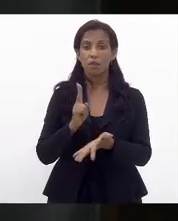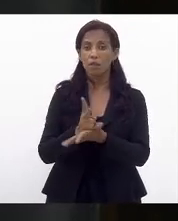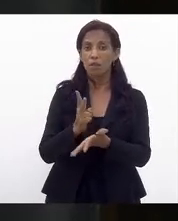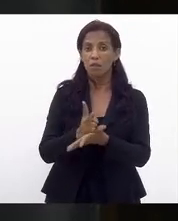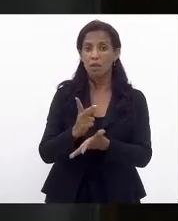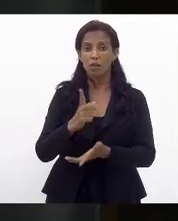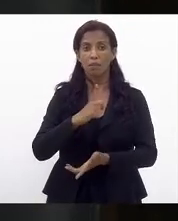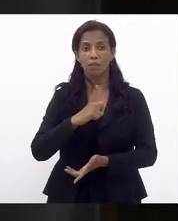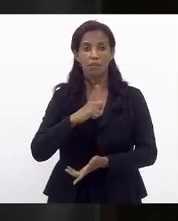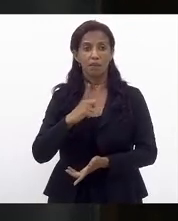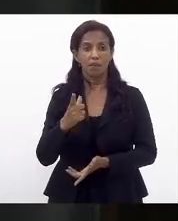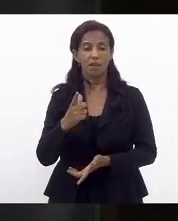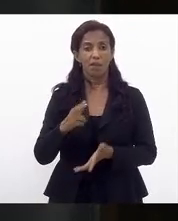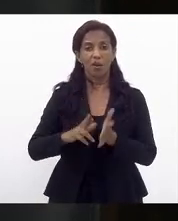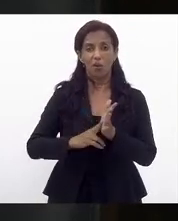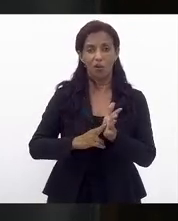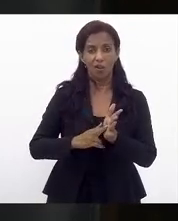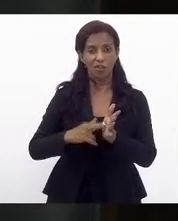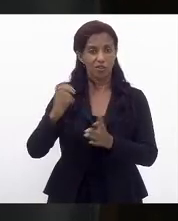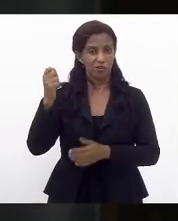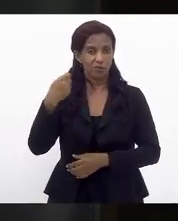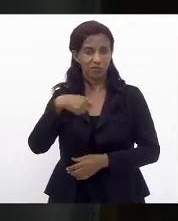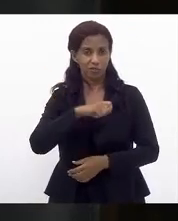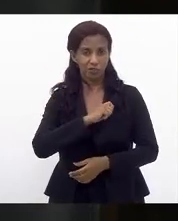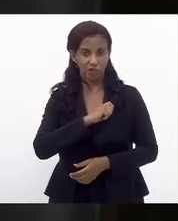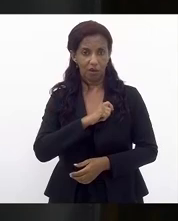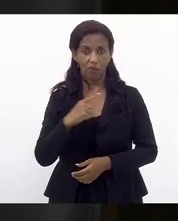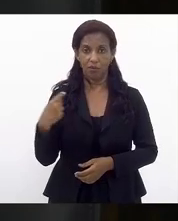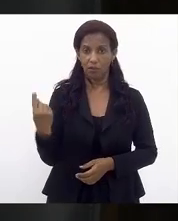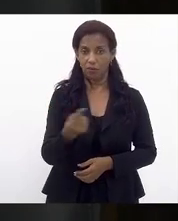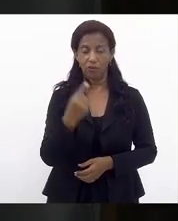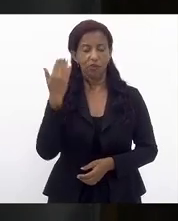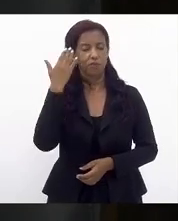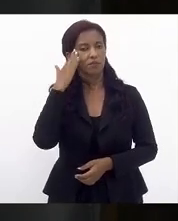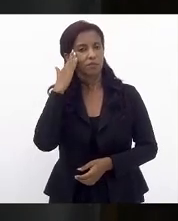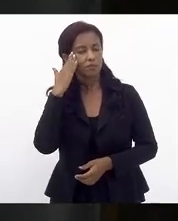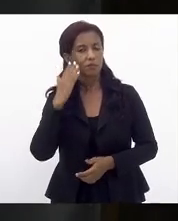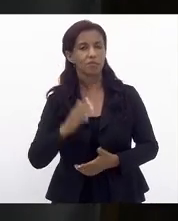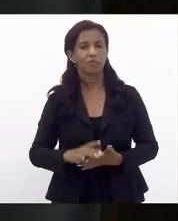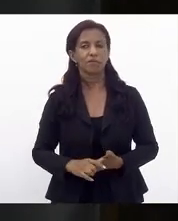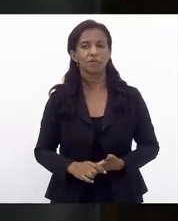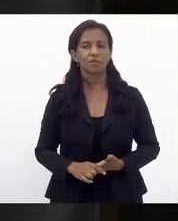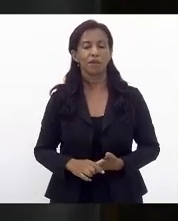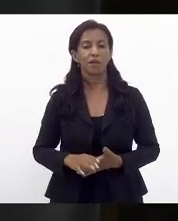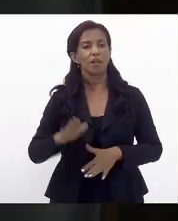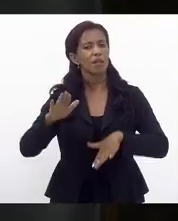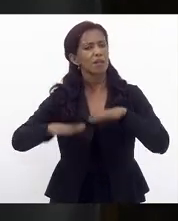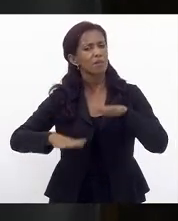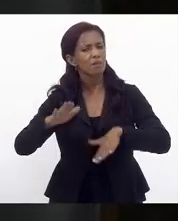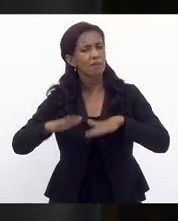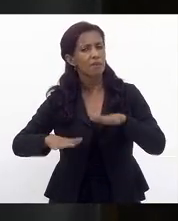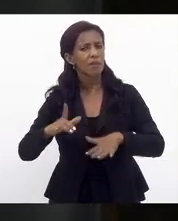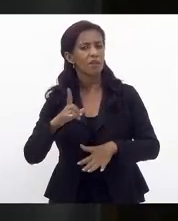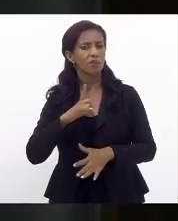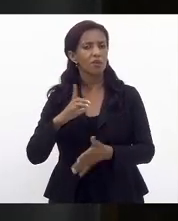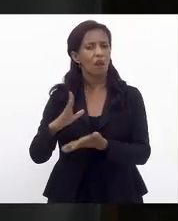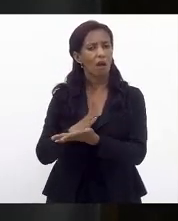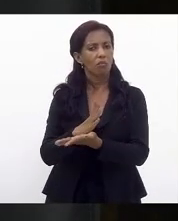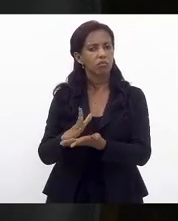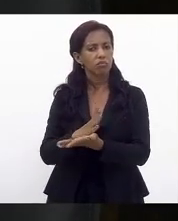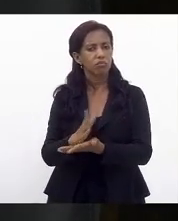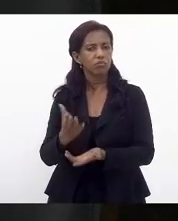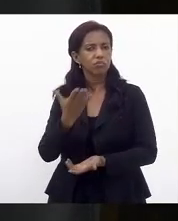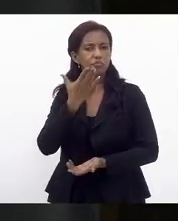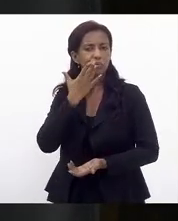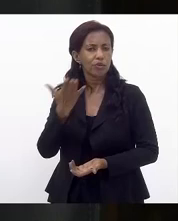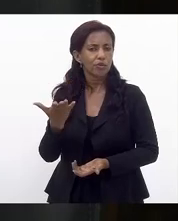sempre a luz do regime de recuperação fiscal o nosso entendimento é que ainda que a gente tem algum tipo